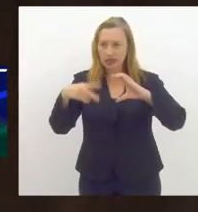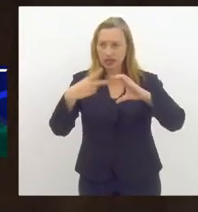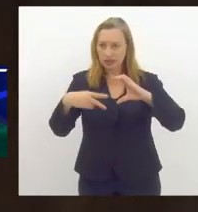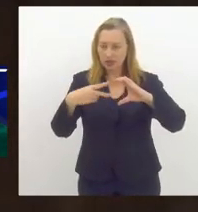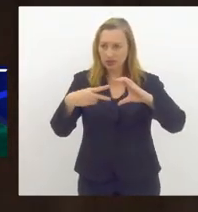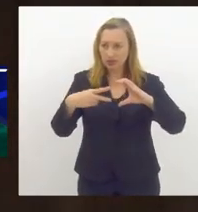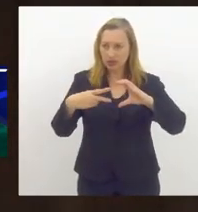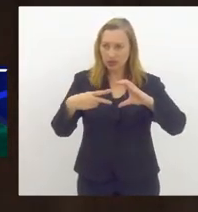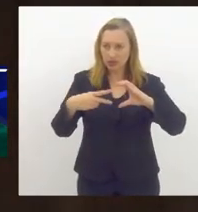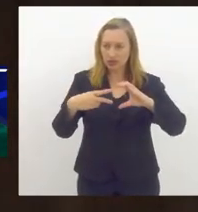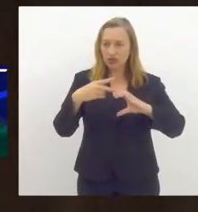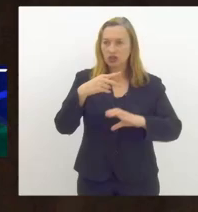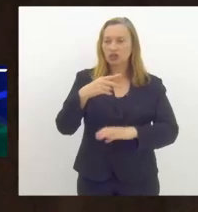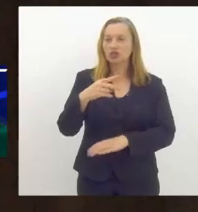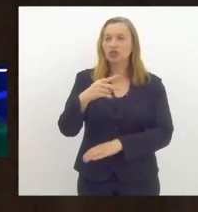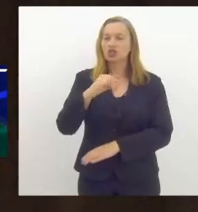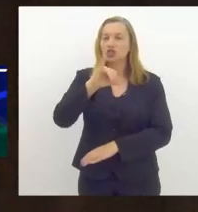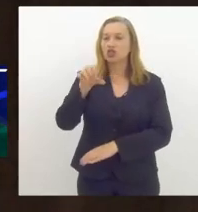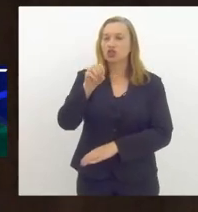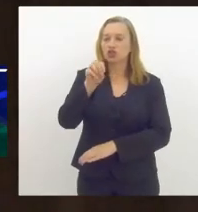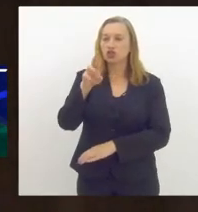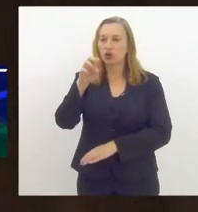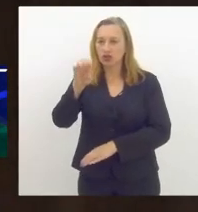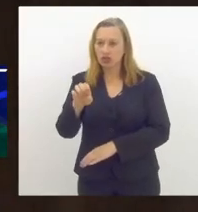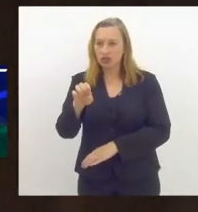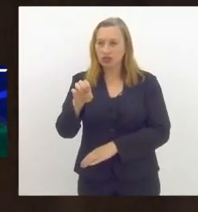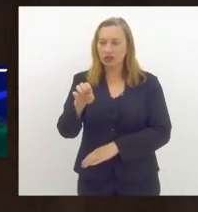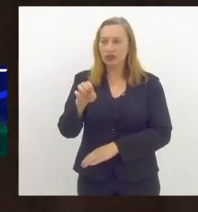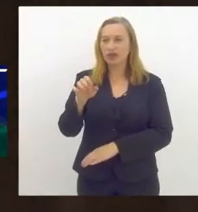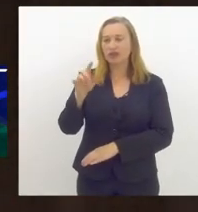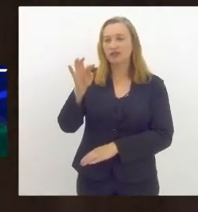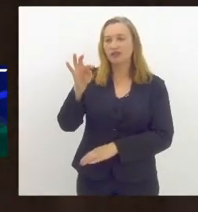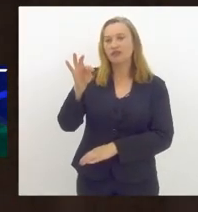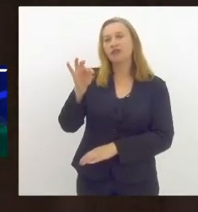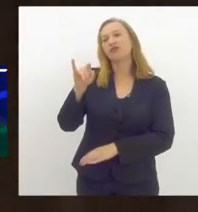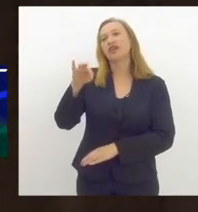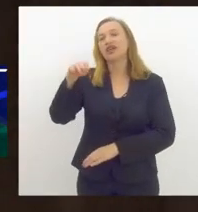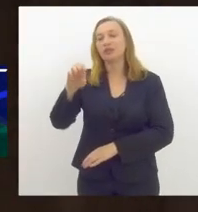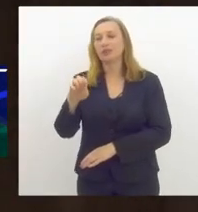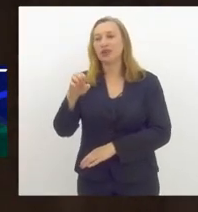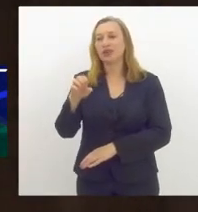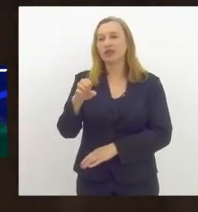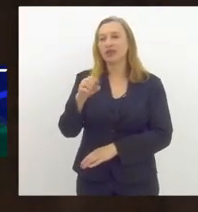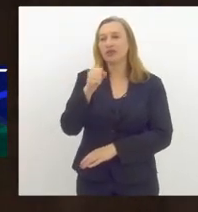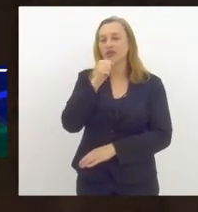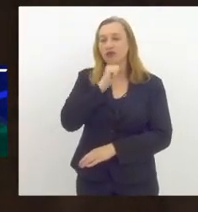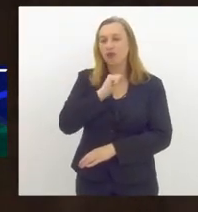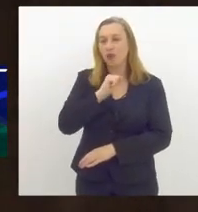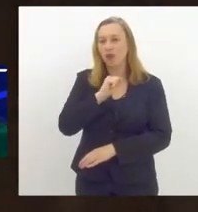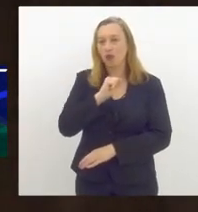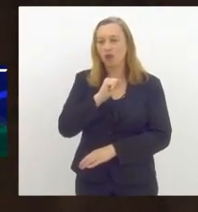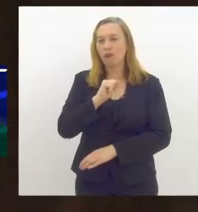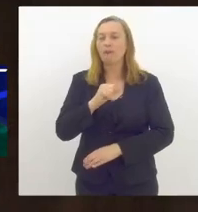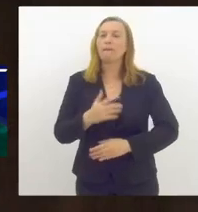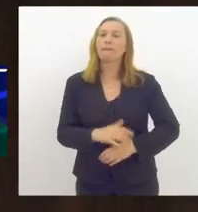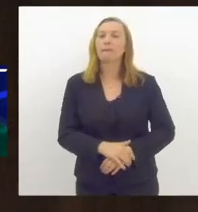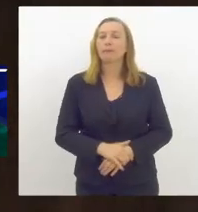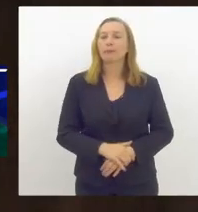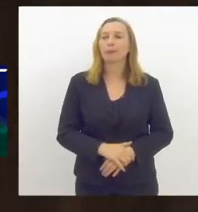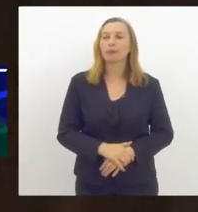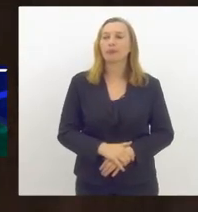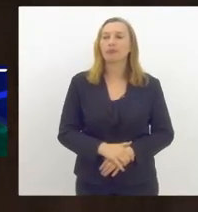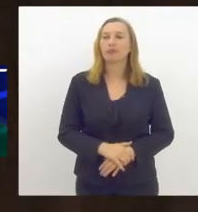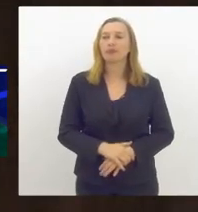Vereadores Jorge Felipe avô e destruiu seu presidente